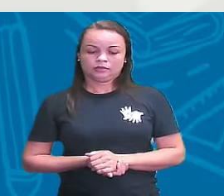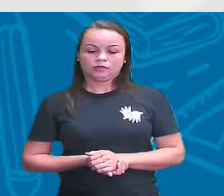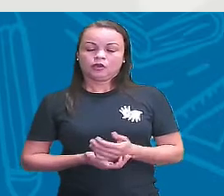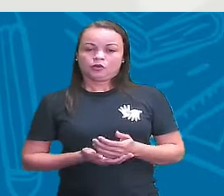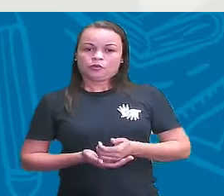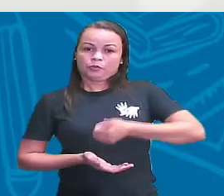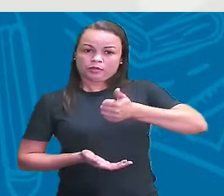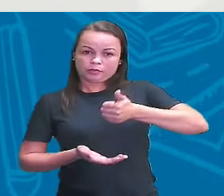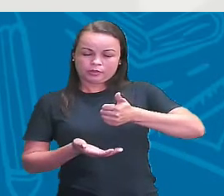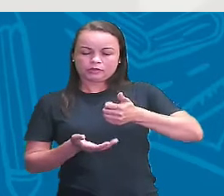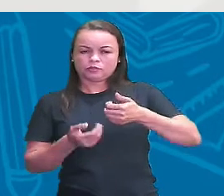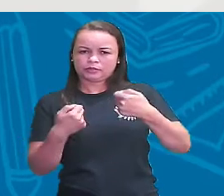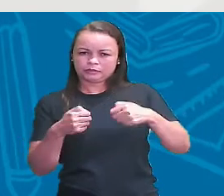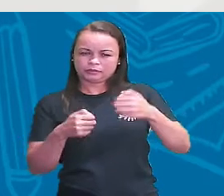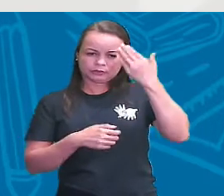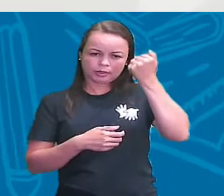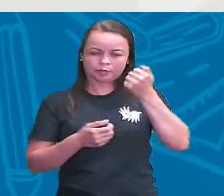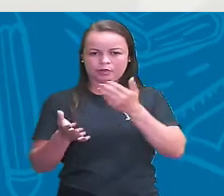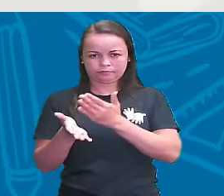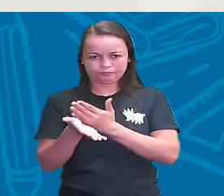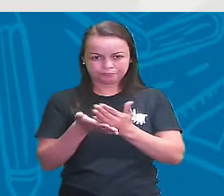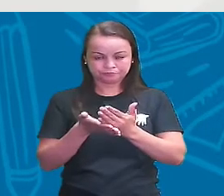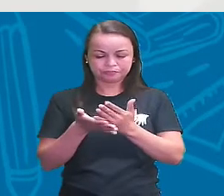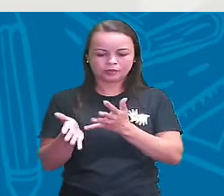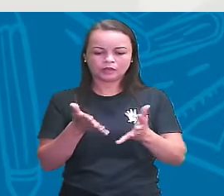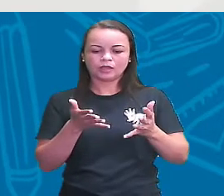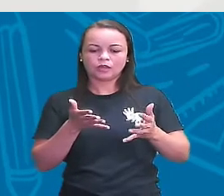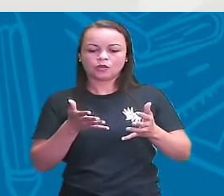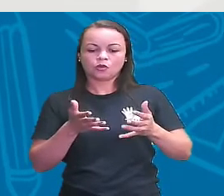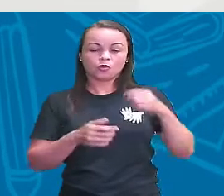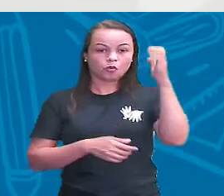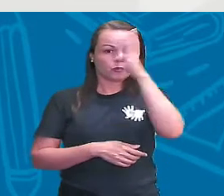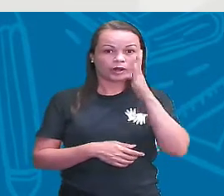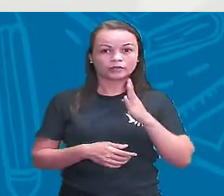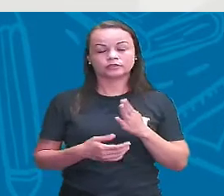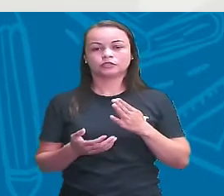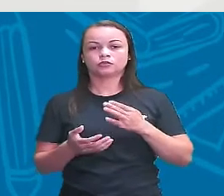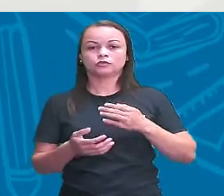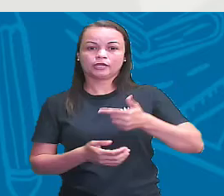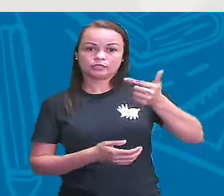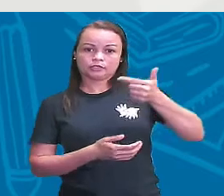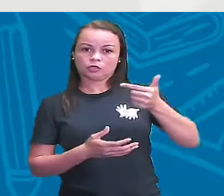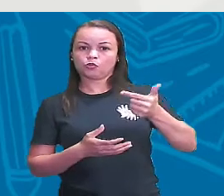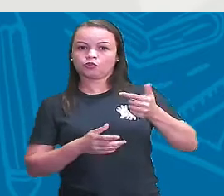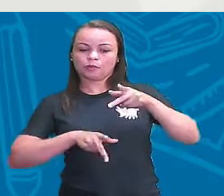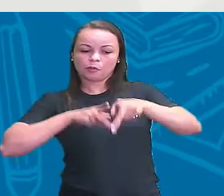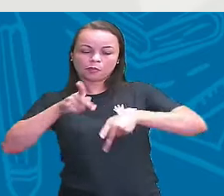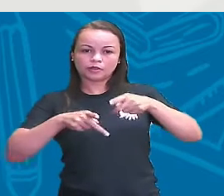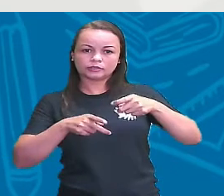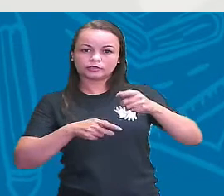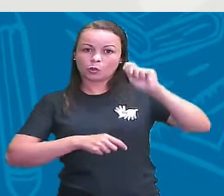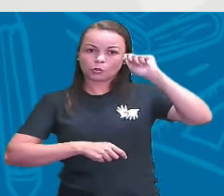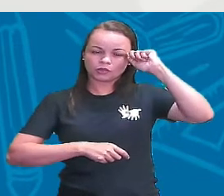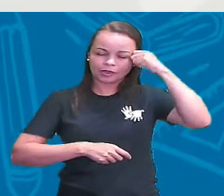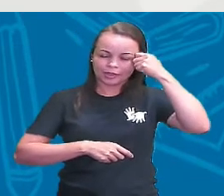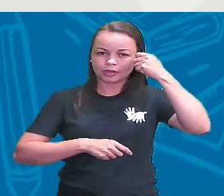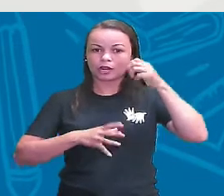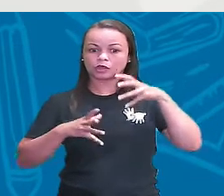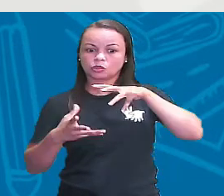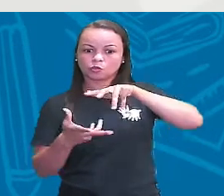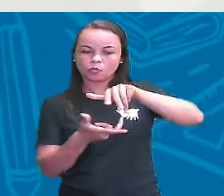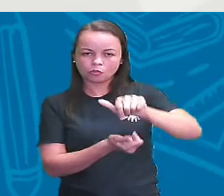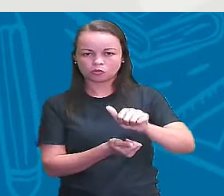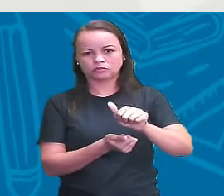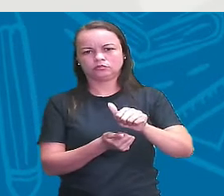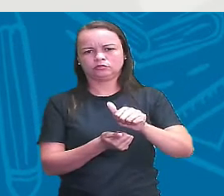nosso país, o Brasil, ele tem a segunda maior população negra do mundo, tá? E por que isso, professor? No